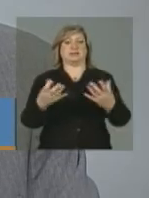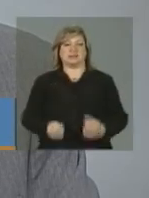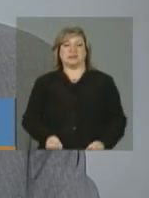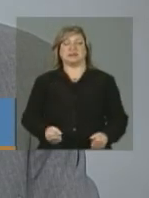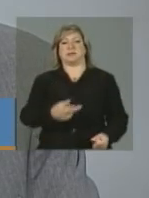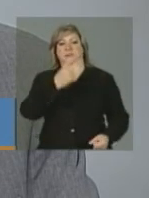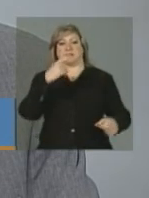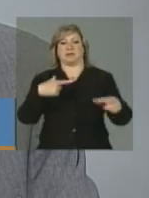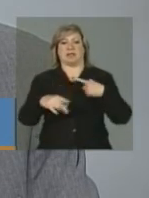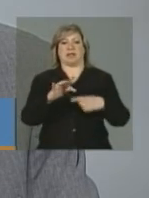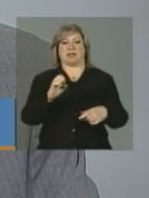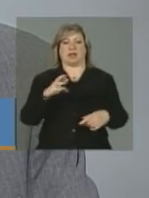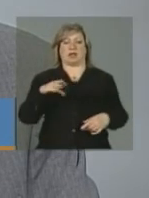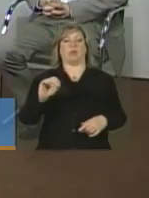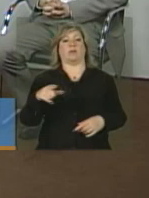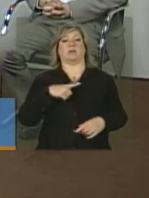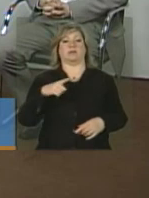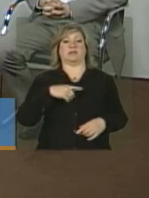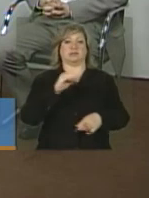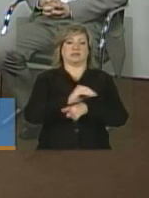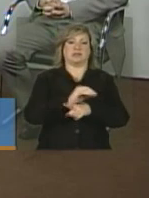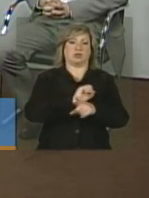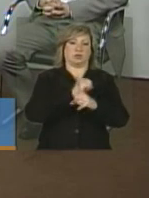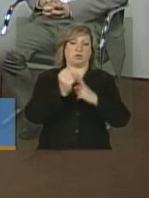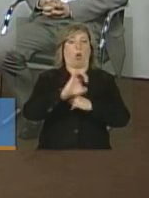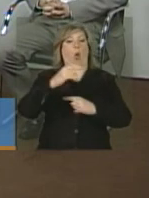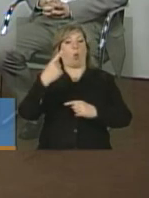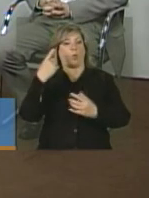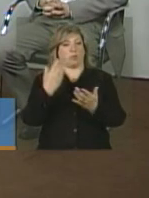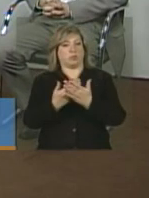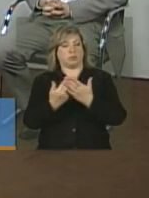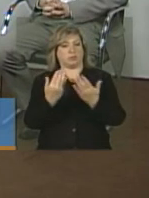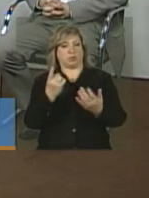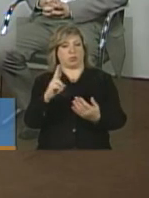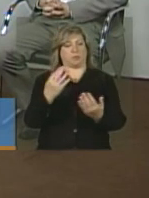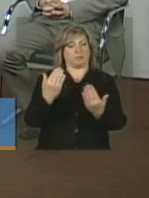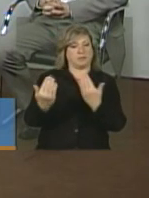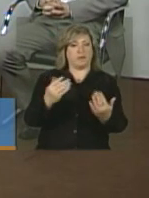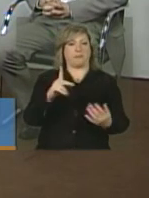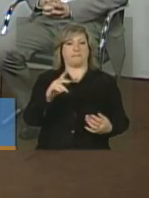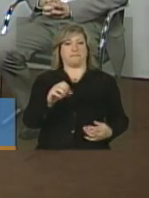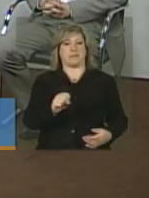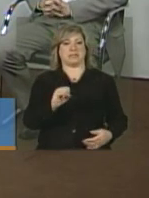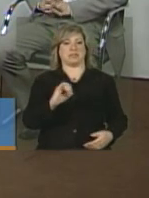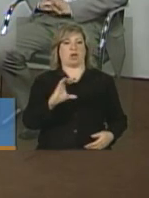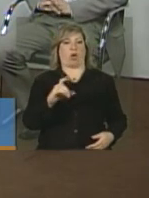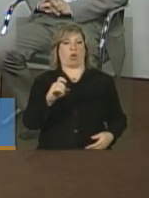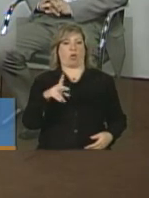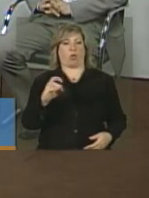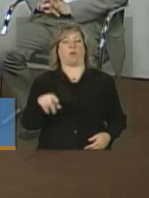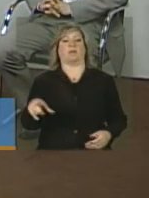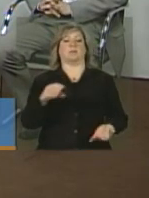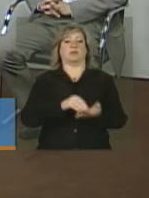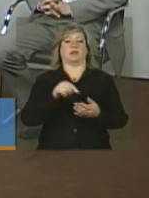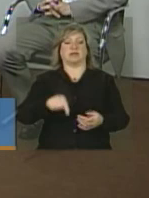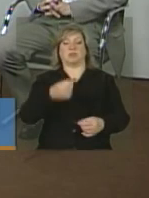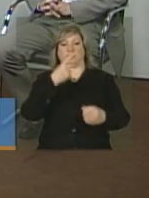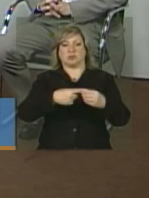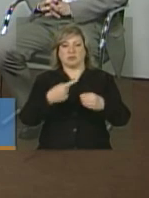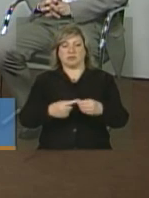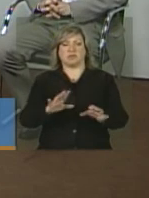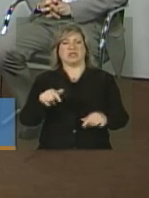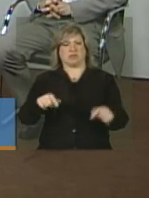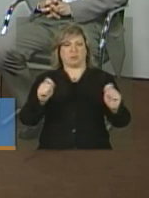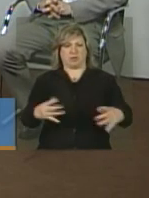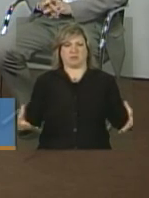assistente social ou um psicólogo, ser cadastrado no CRAS de 2 municípios. Você já adiantou que não. Isso pode trazer algum